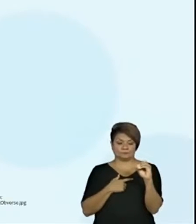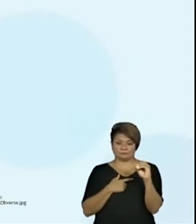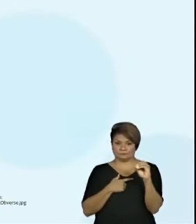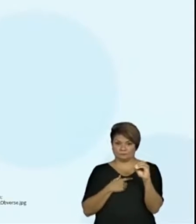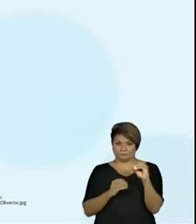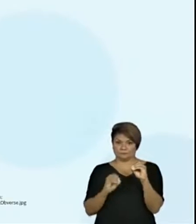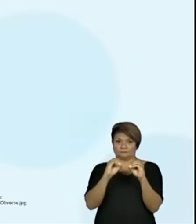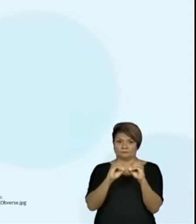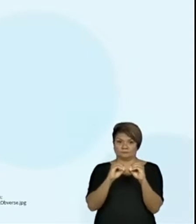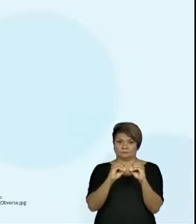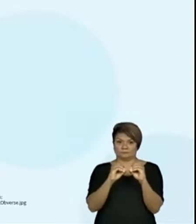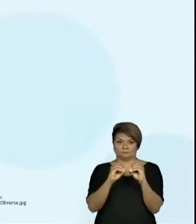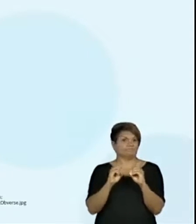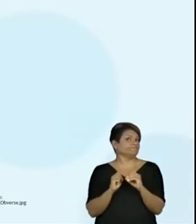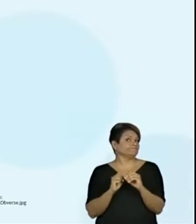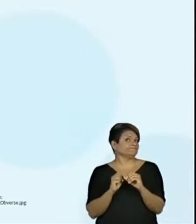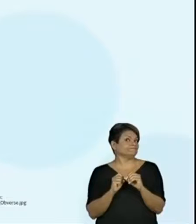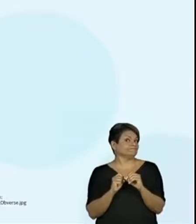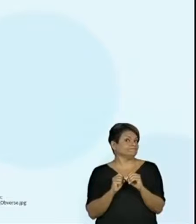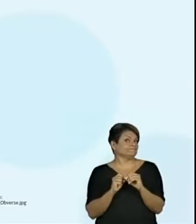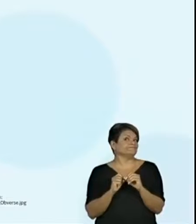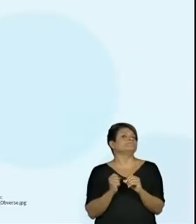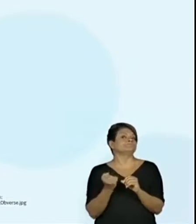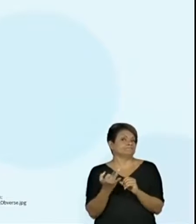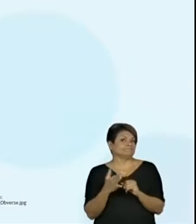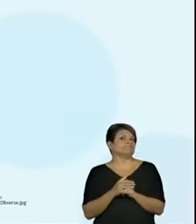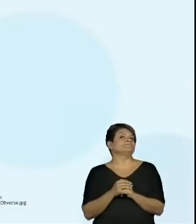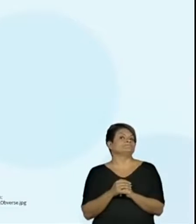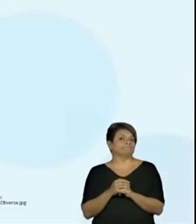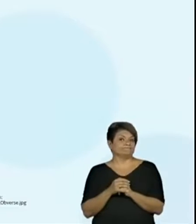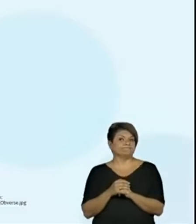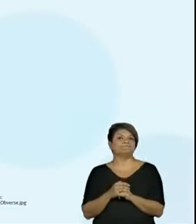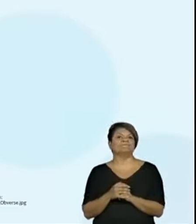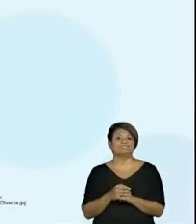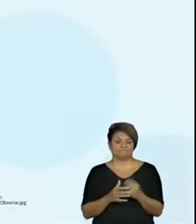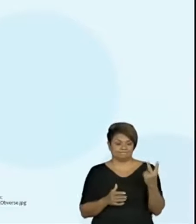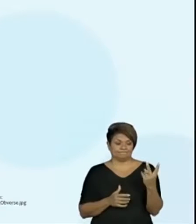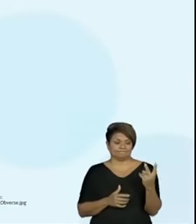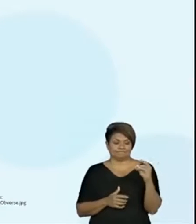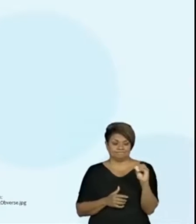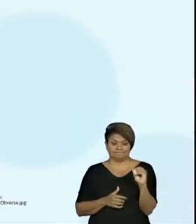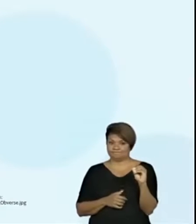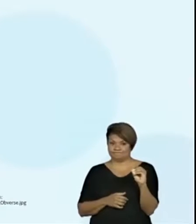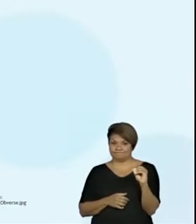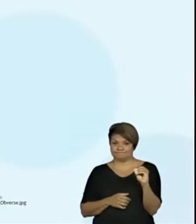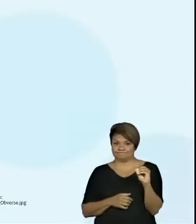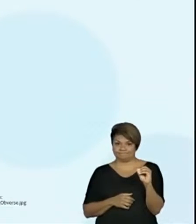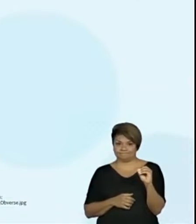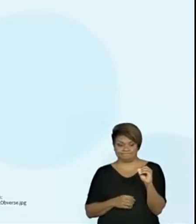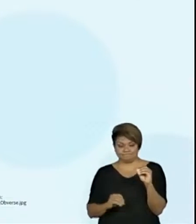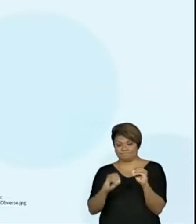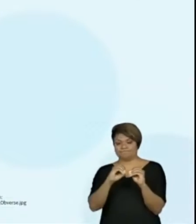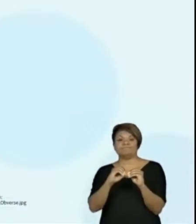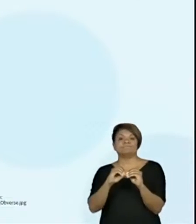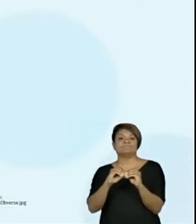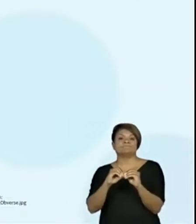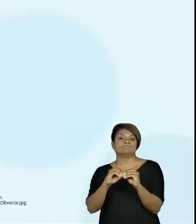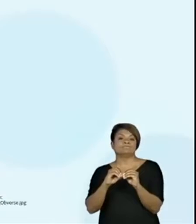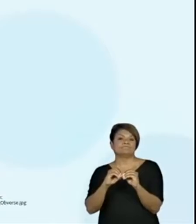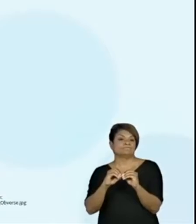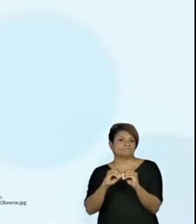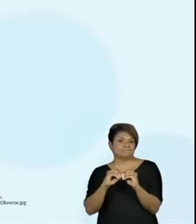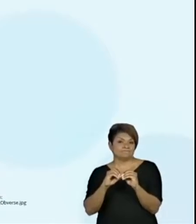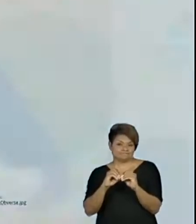valor de uma nota da cédula, né, professora? Isso, ó, o 20 tem 2 algarismos e o 200, 3 algarismos, Sim. né?